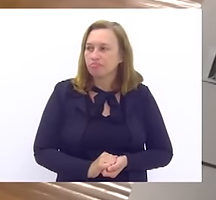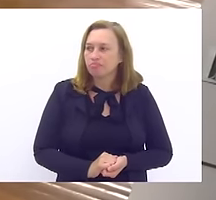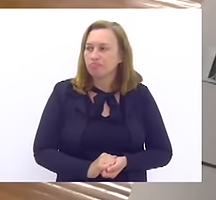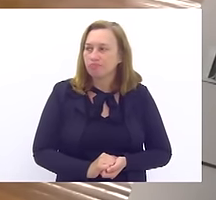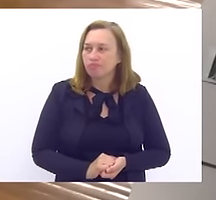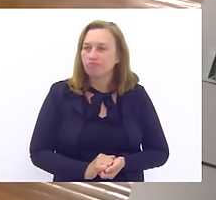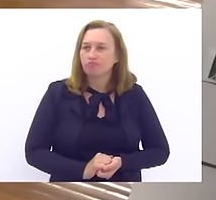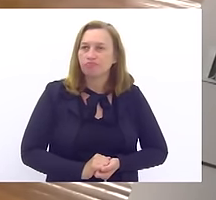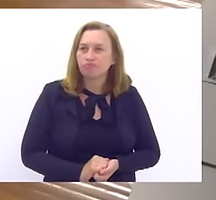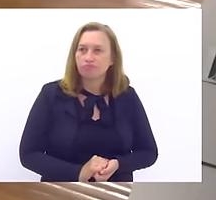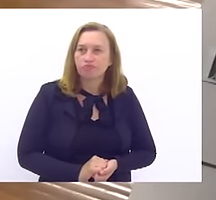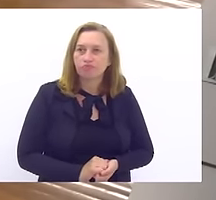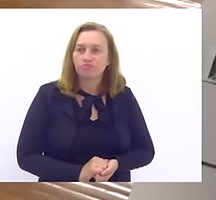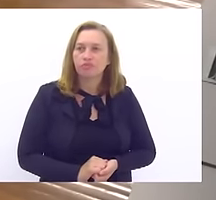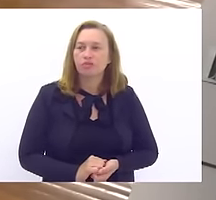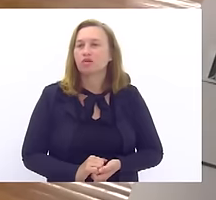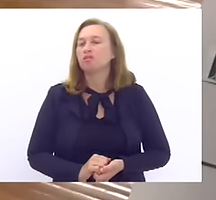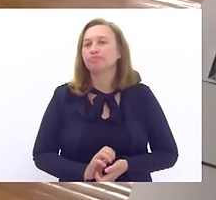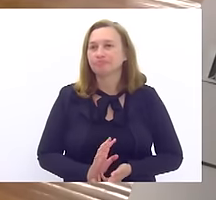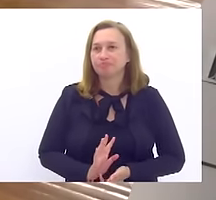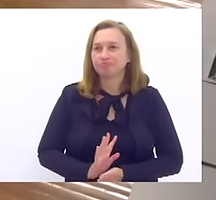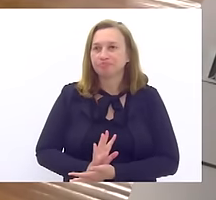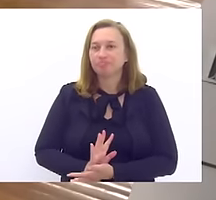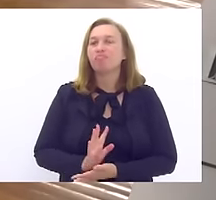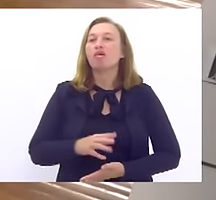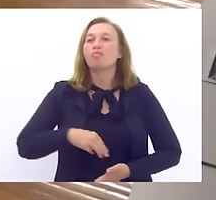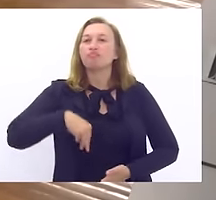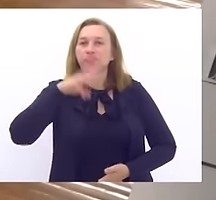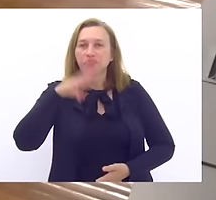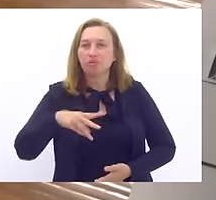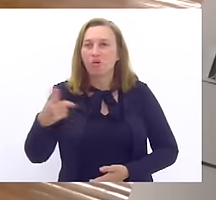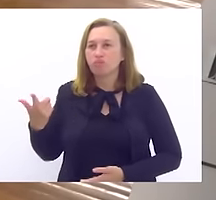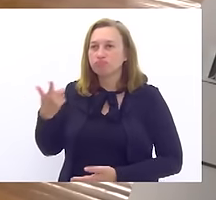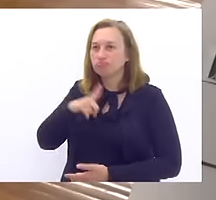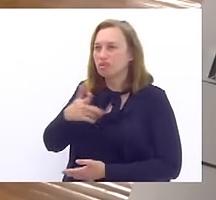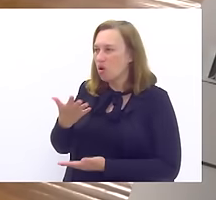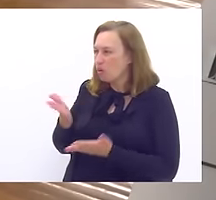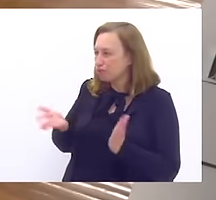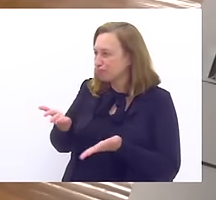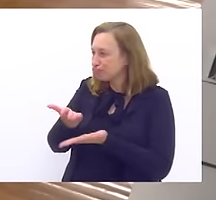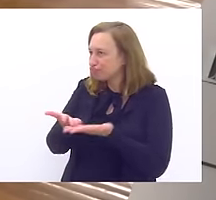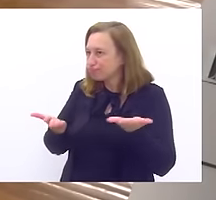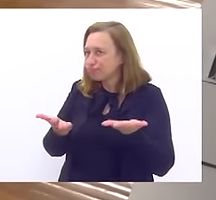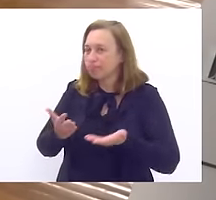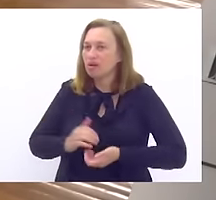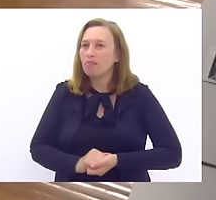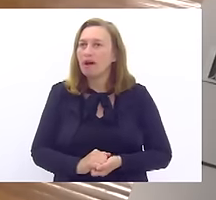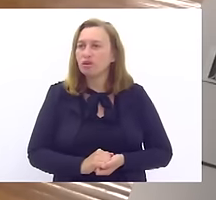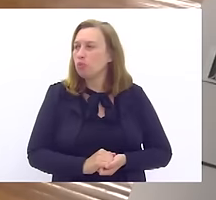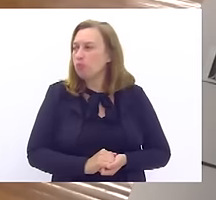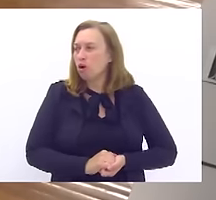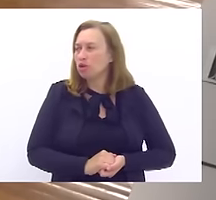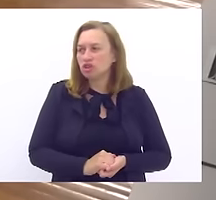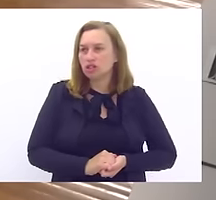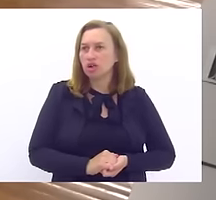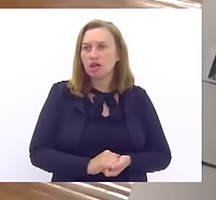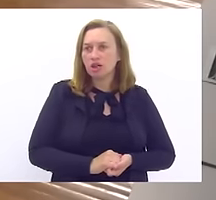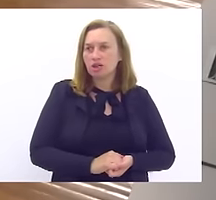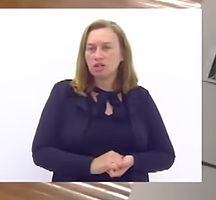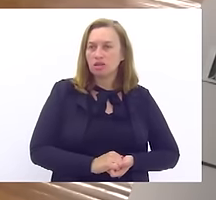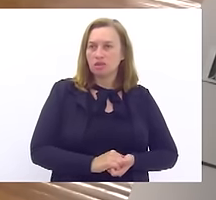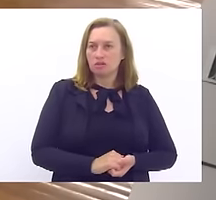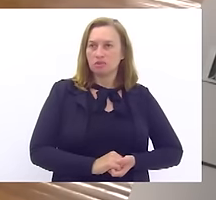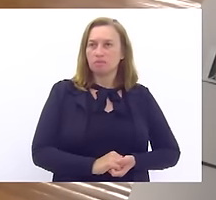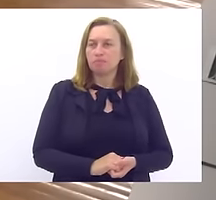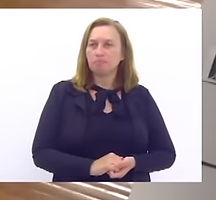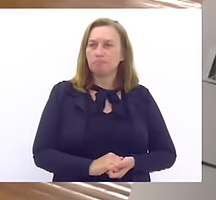Contas do Estado que agora a gente quem tava ganhando agora vai começar a perder porque a gente vai fazer a regulamentação aqui nessa casa